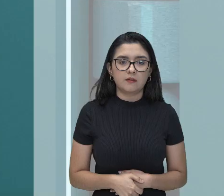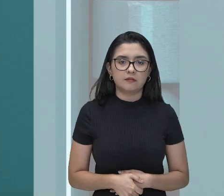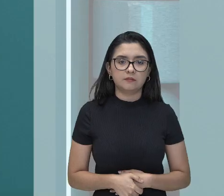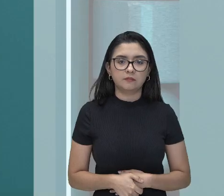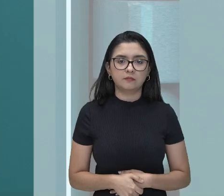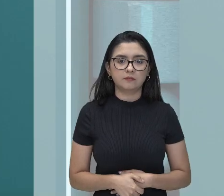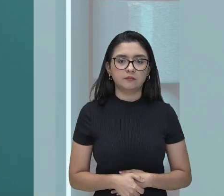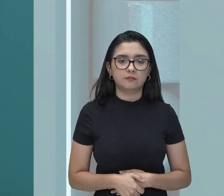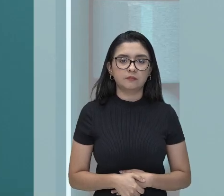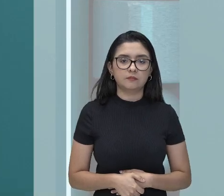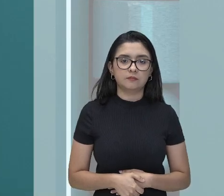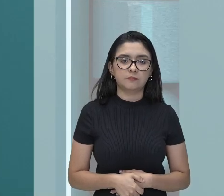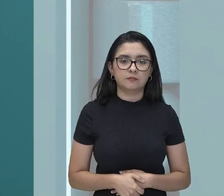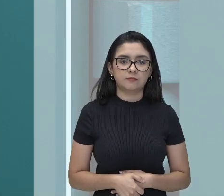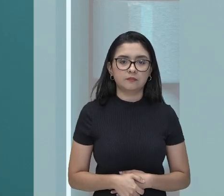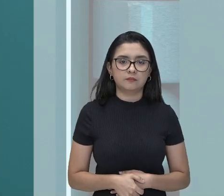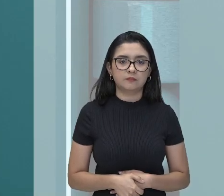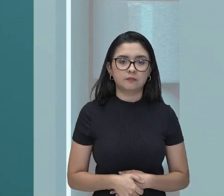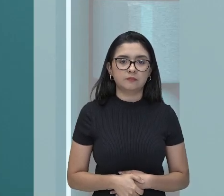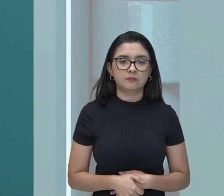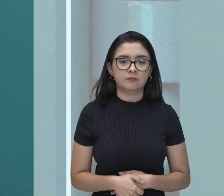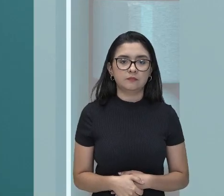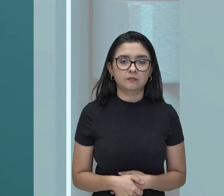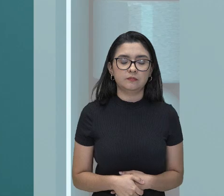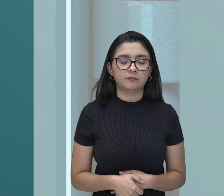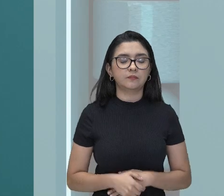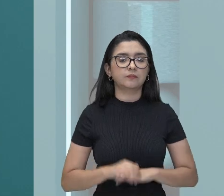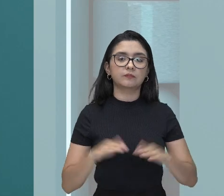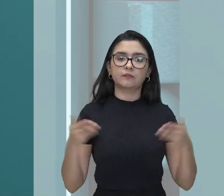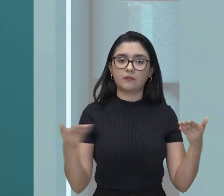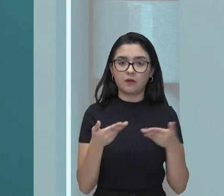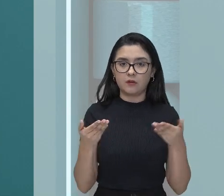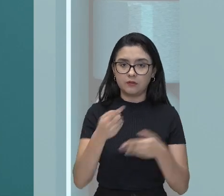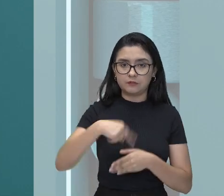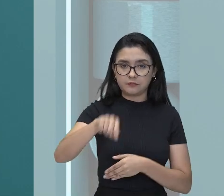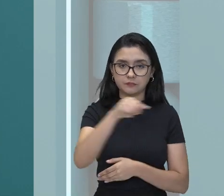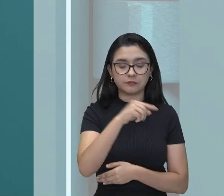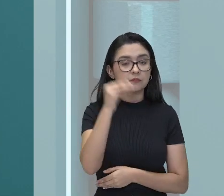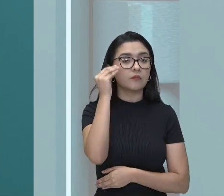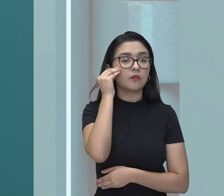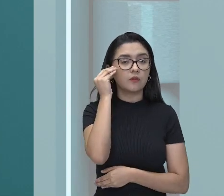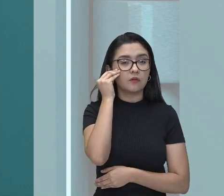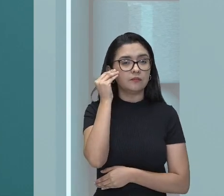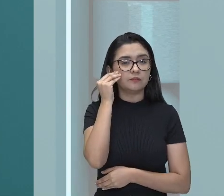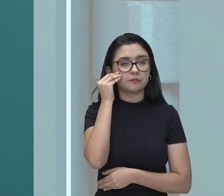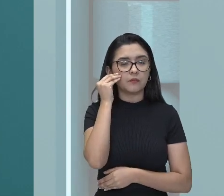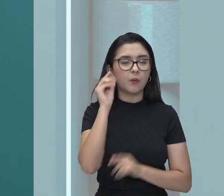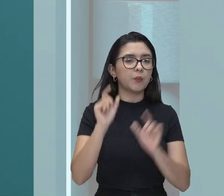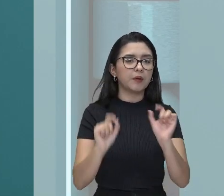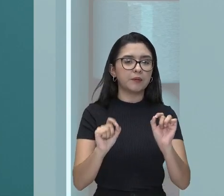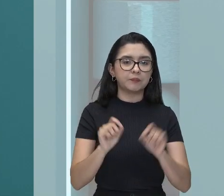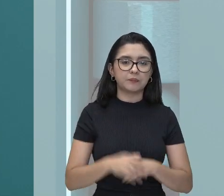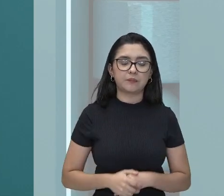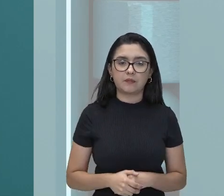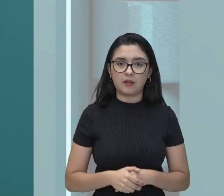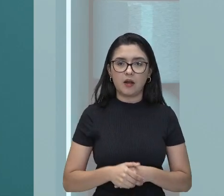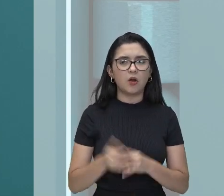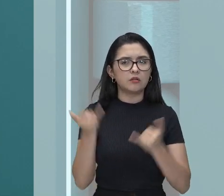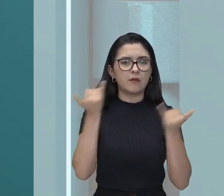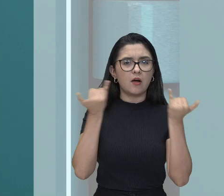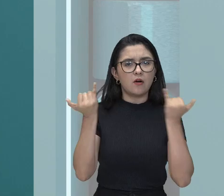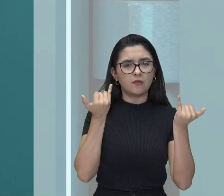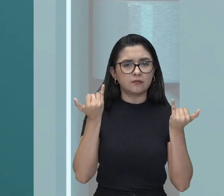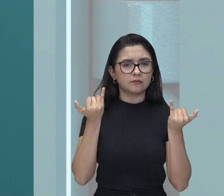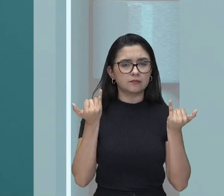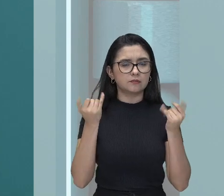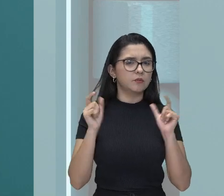ok? Gostaria agora que vocês observassem. Agora nós vamos ouvir, né? Mas